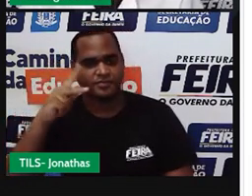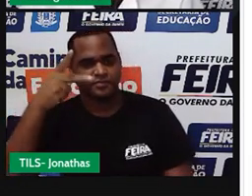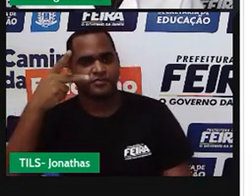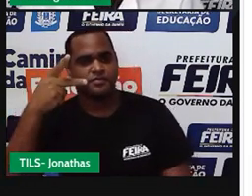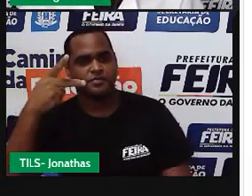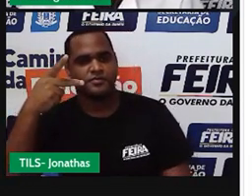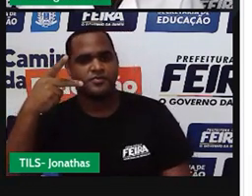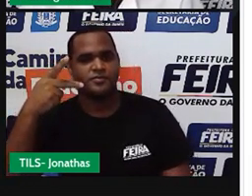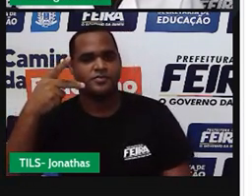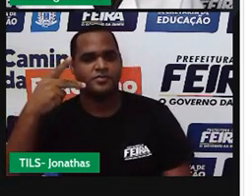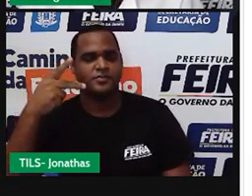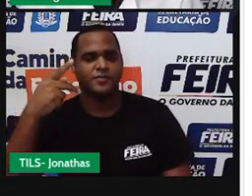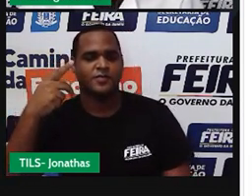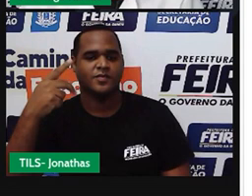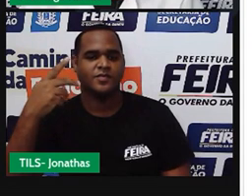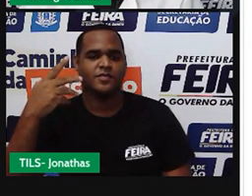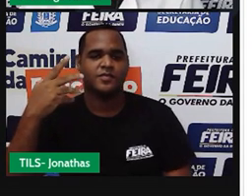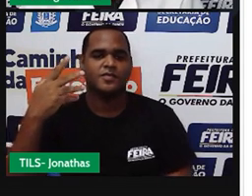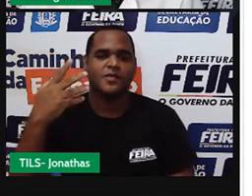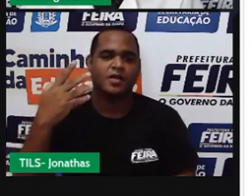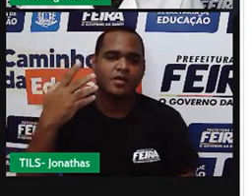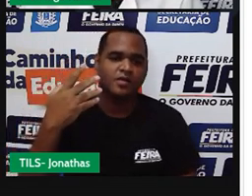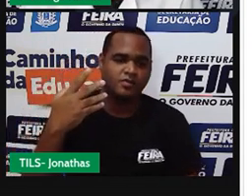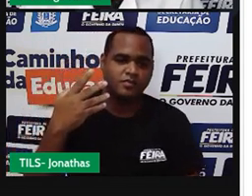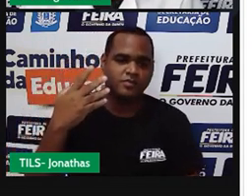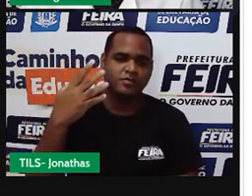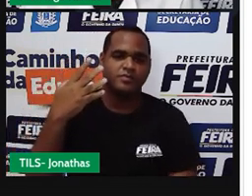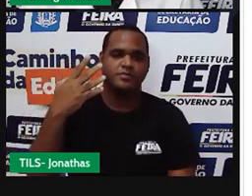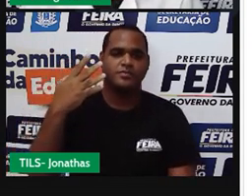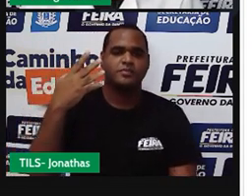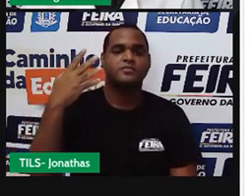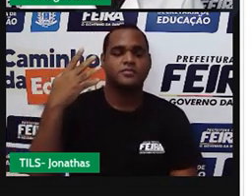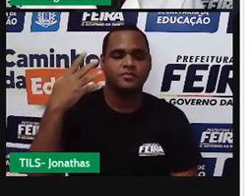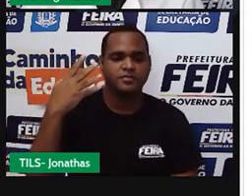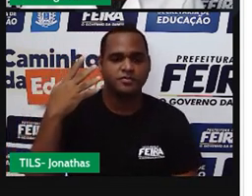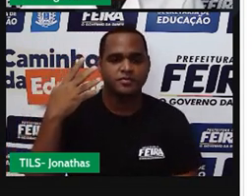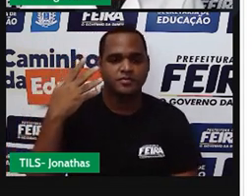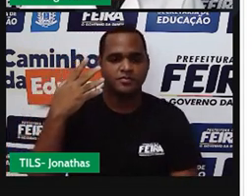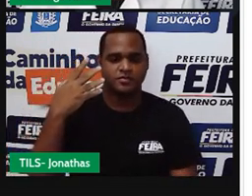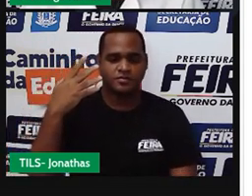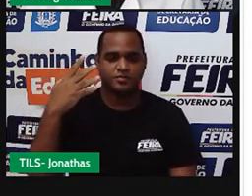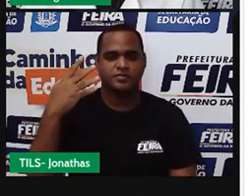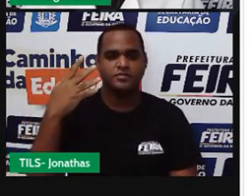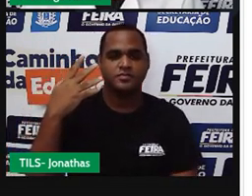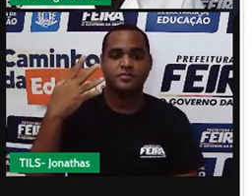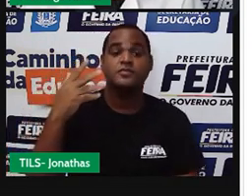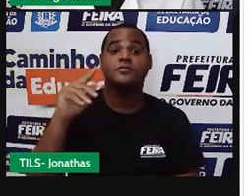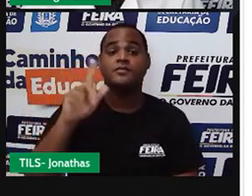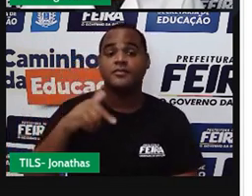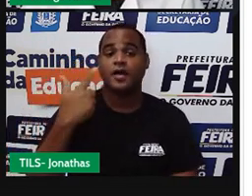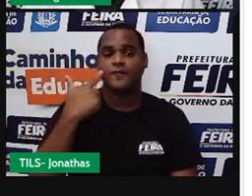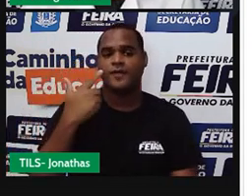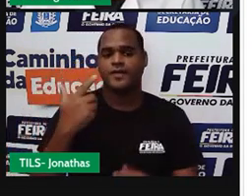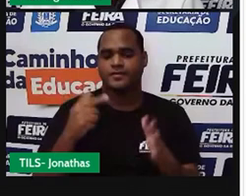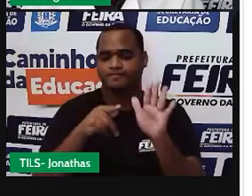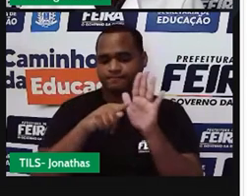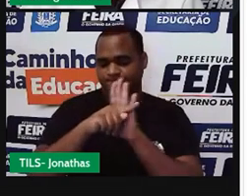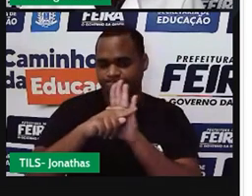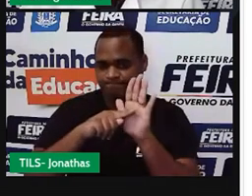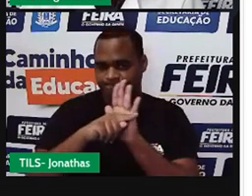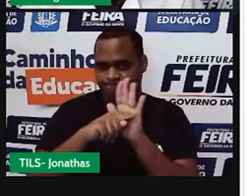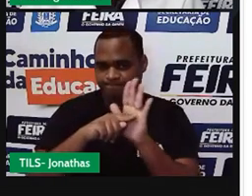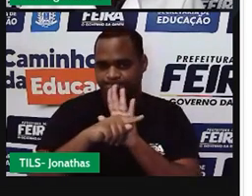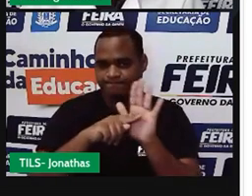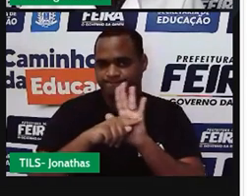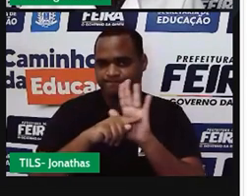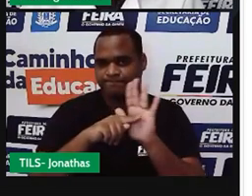sabe que o dobro de dois é quatro Então isso é uma investigação ó